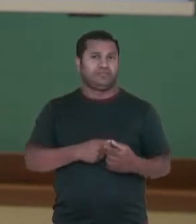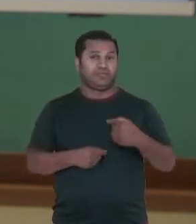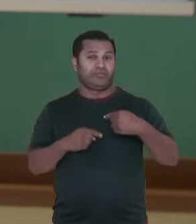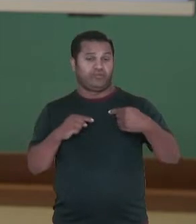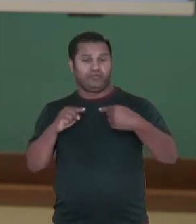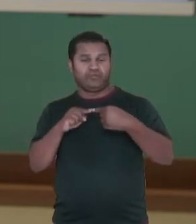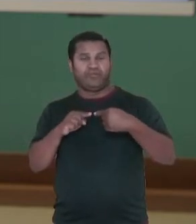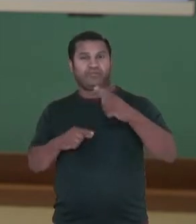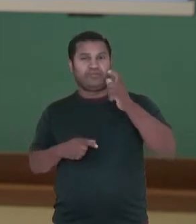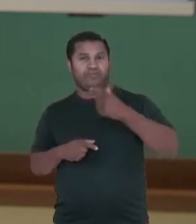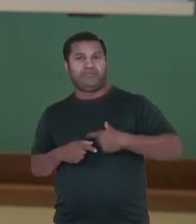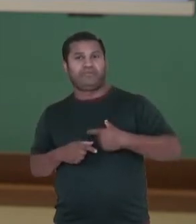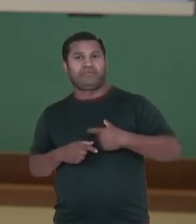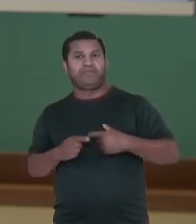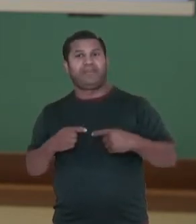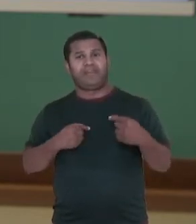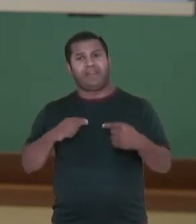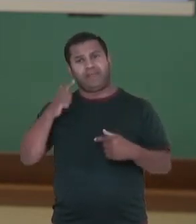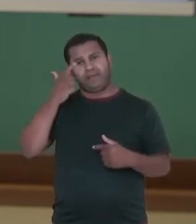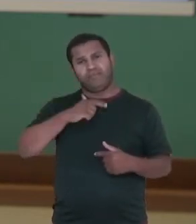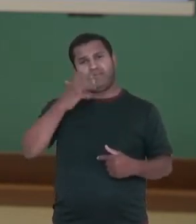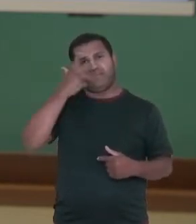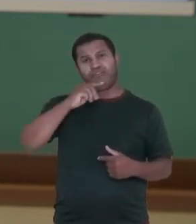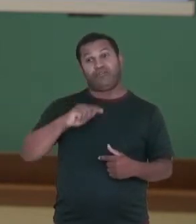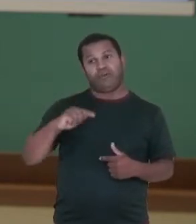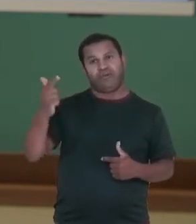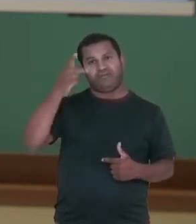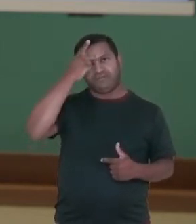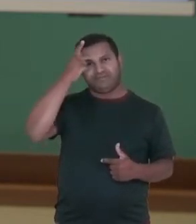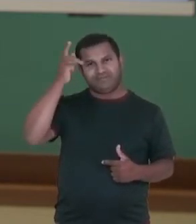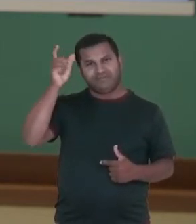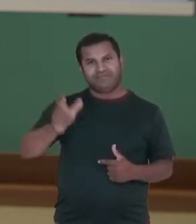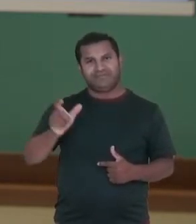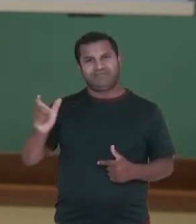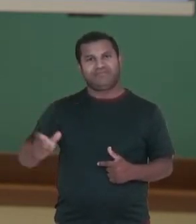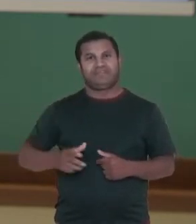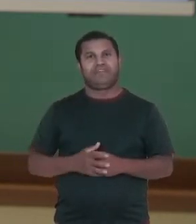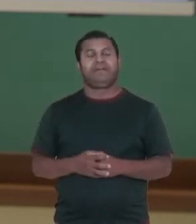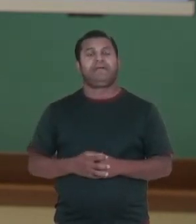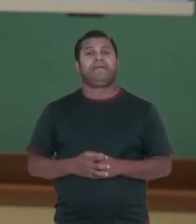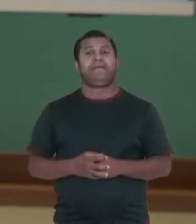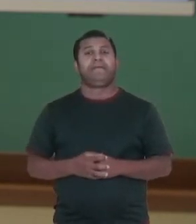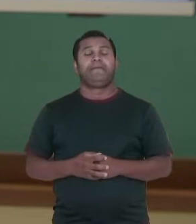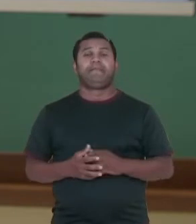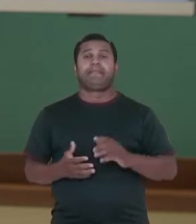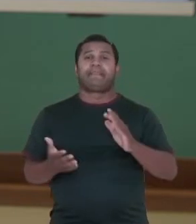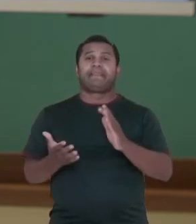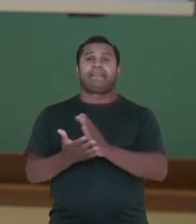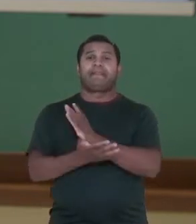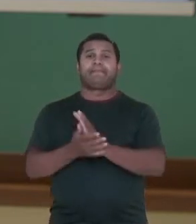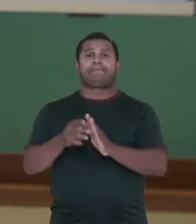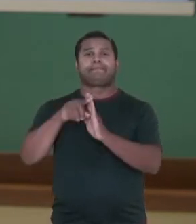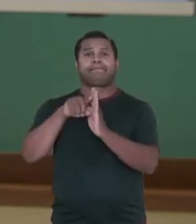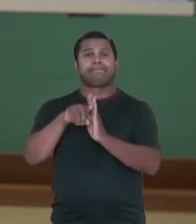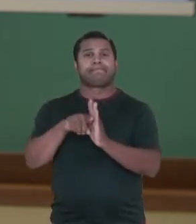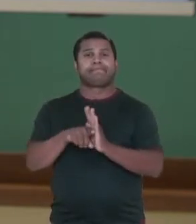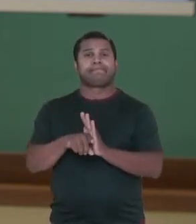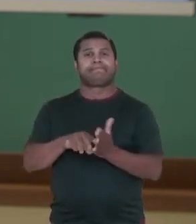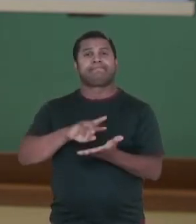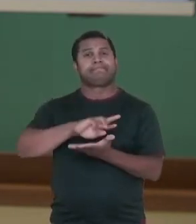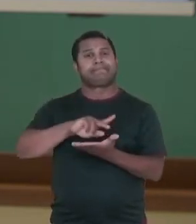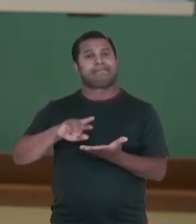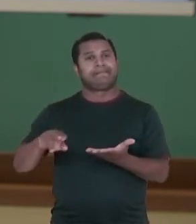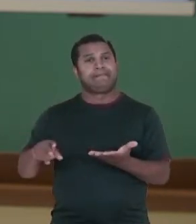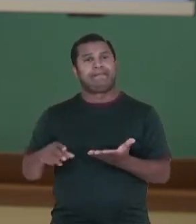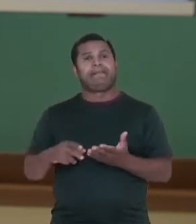para o outro? Né? Então, são alguns desses conceitos e princípios da bioética, né? Então, essas implicações morais